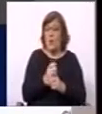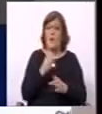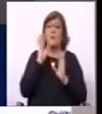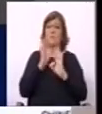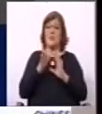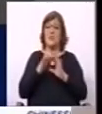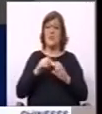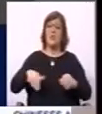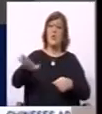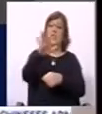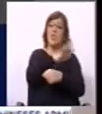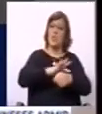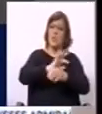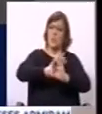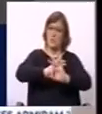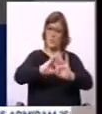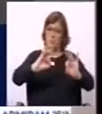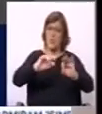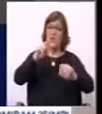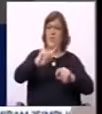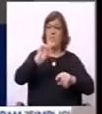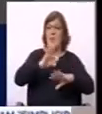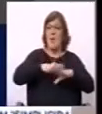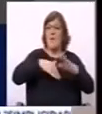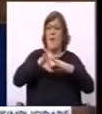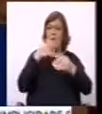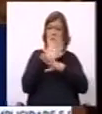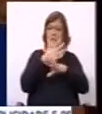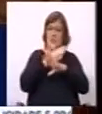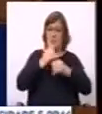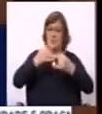preciso organizar o território para que estes não ocorram.